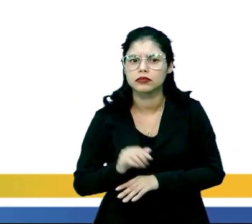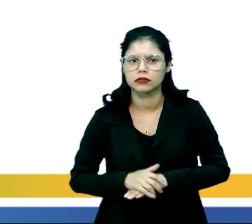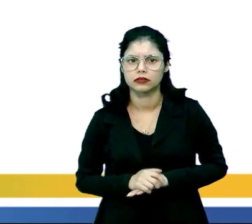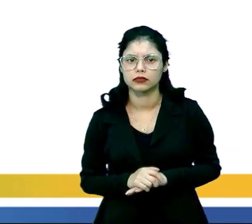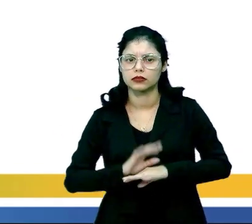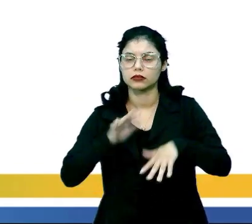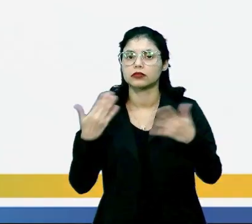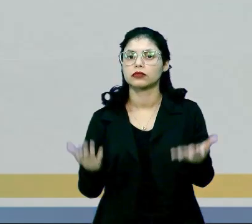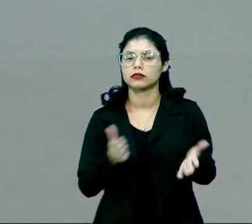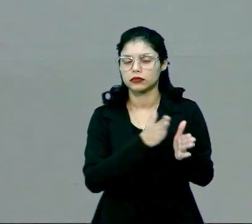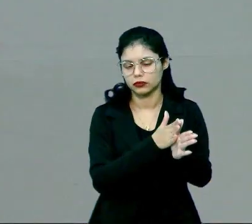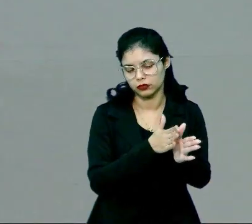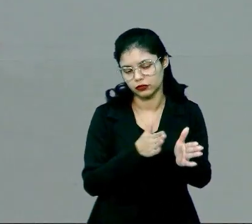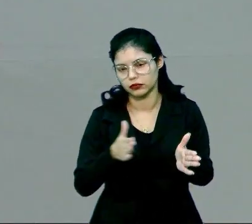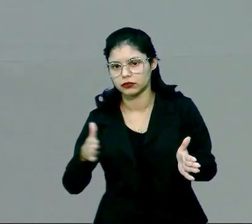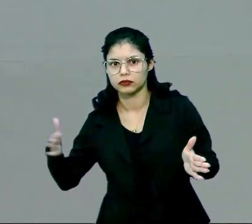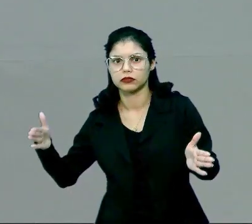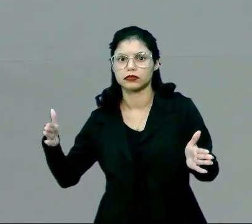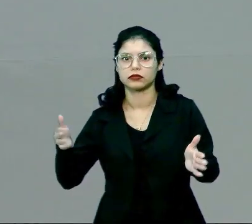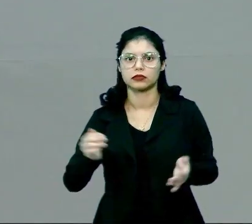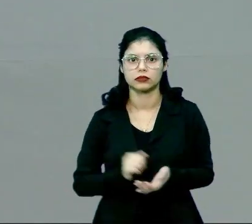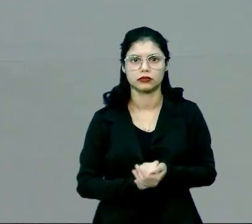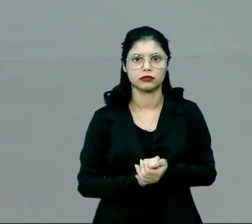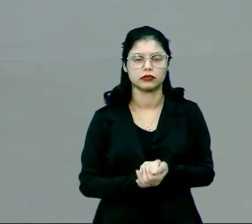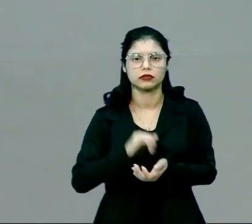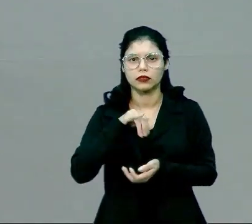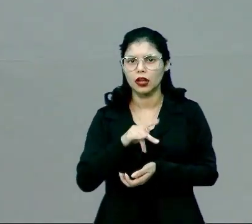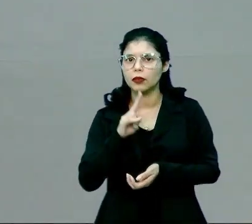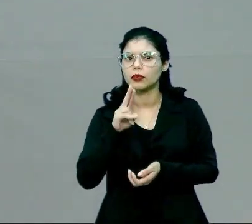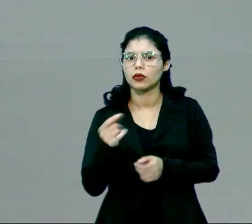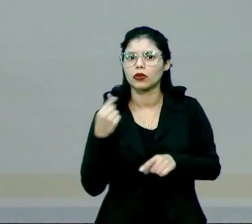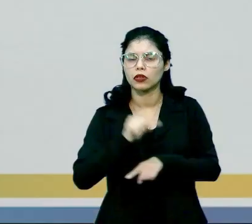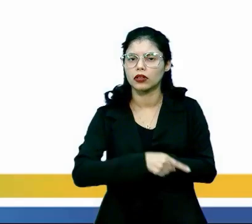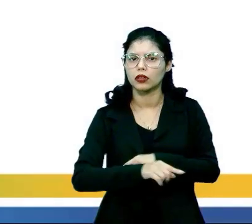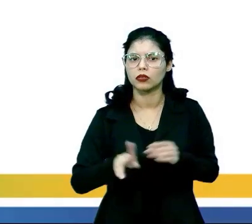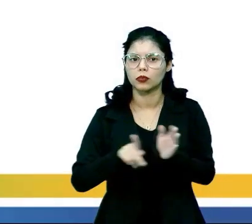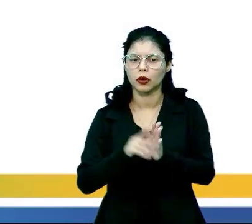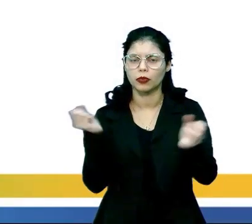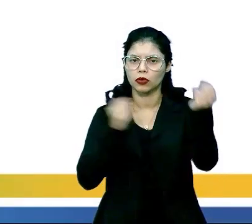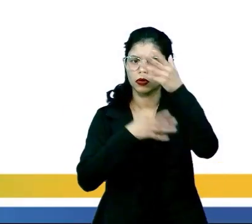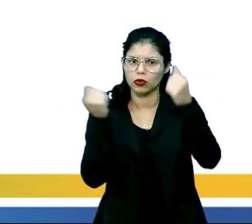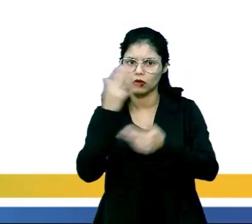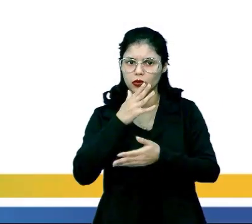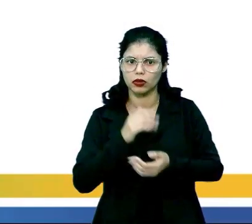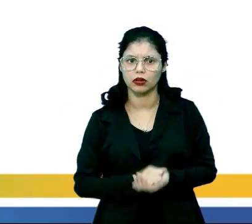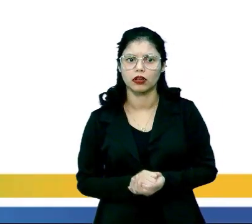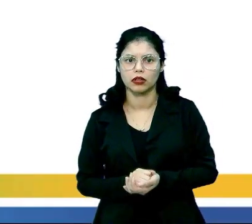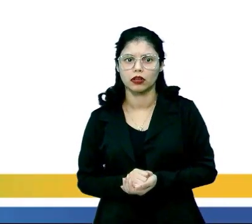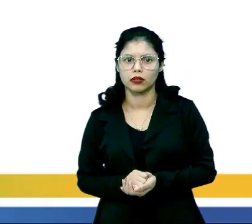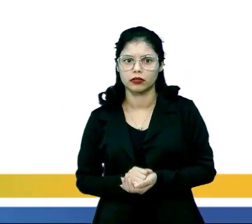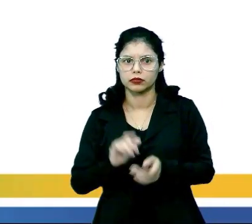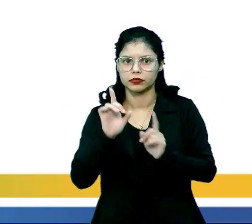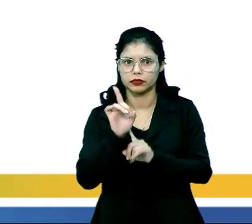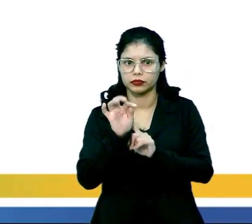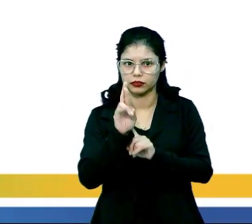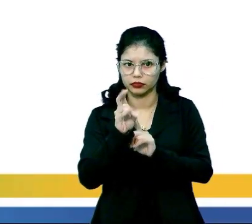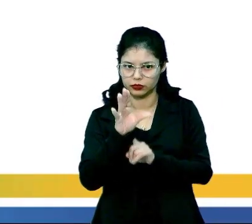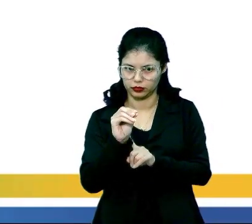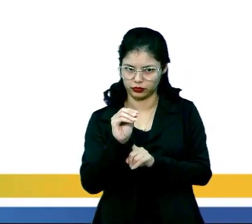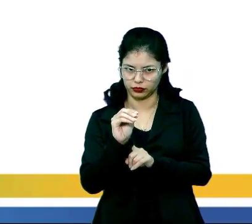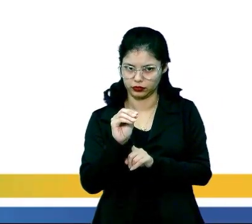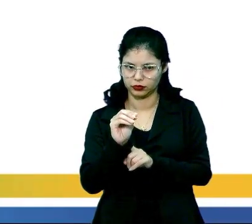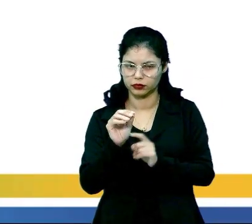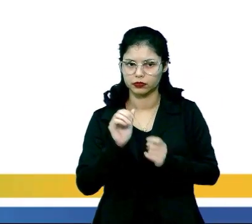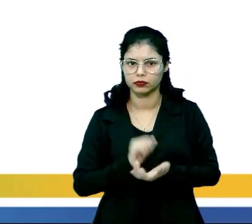quê? Qual é o caminho, pessoal, do impulso nervoso dentro de um neurônio? Alternativa A, passa primeiro